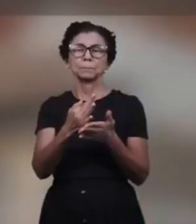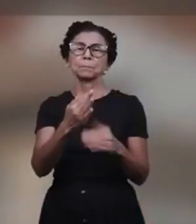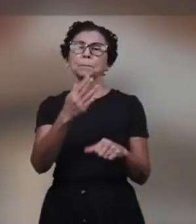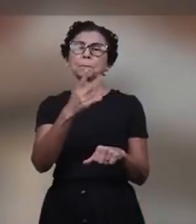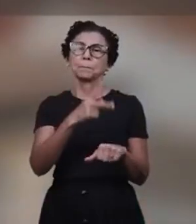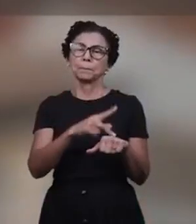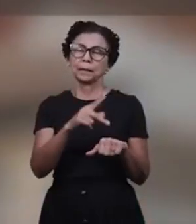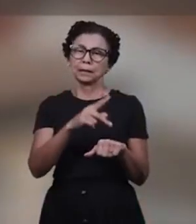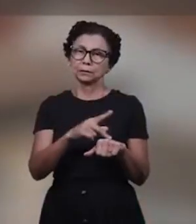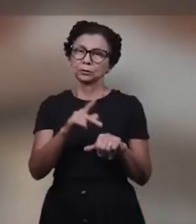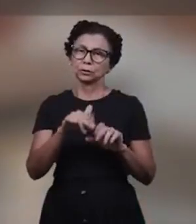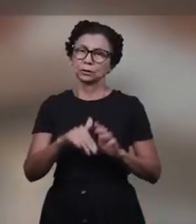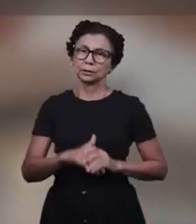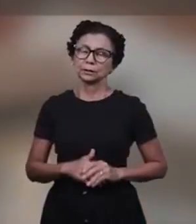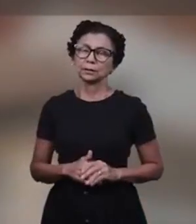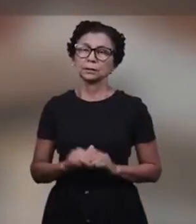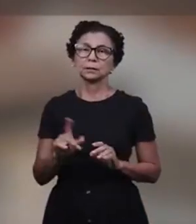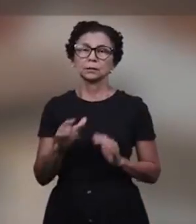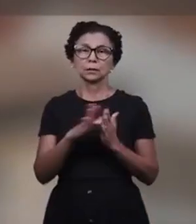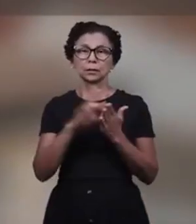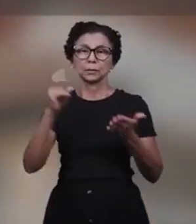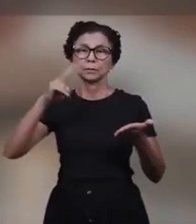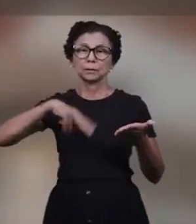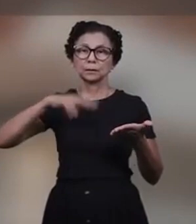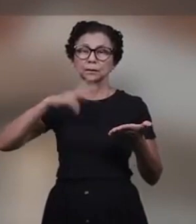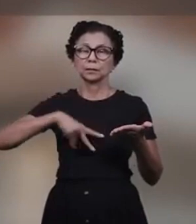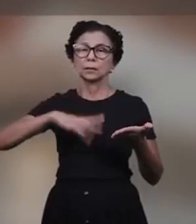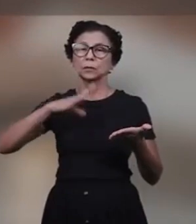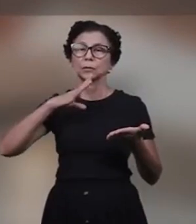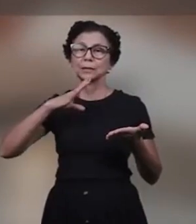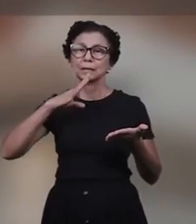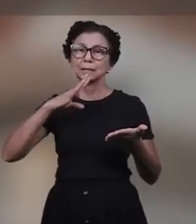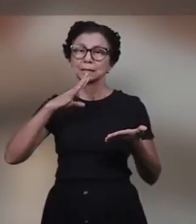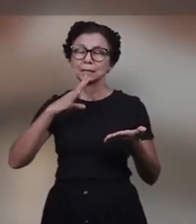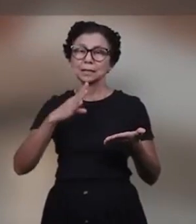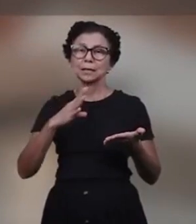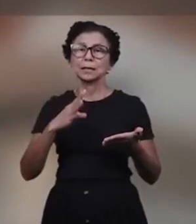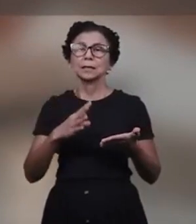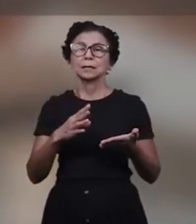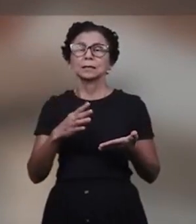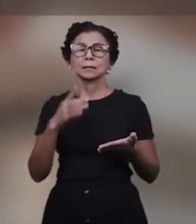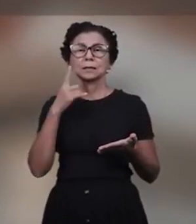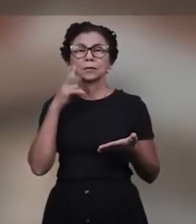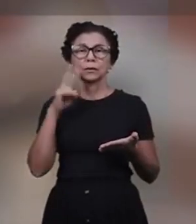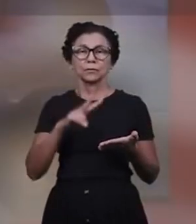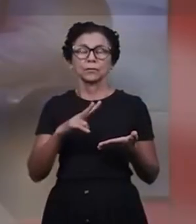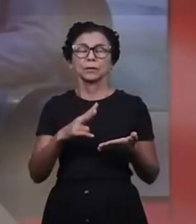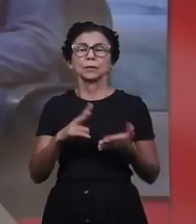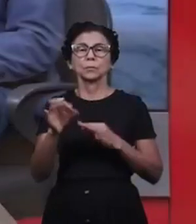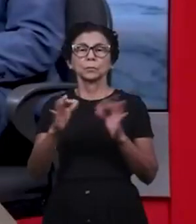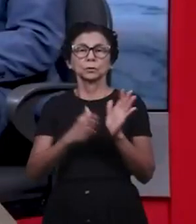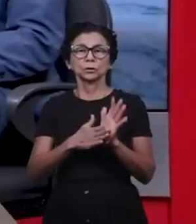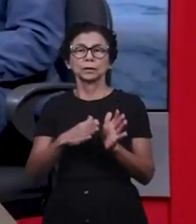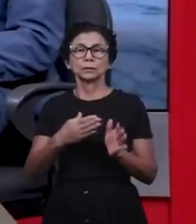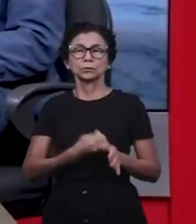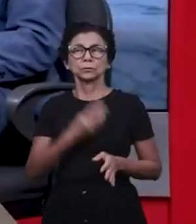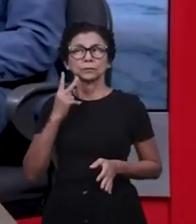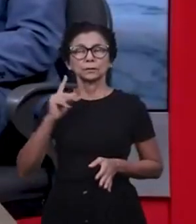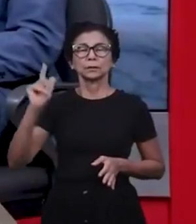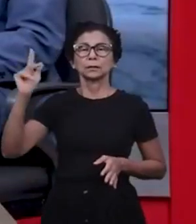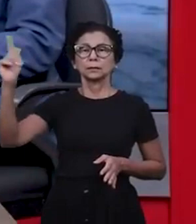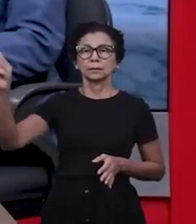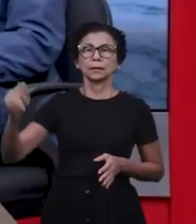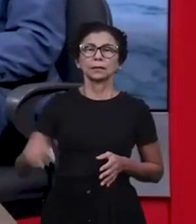que cuidaste dela a vida eterna, são elas que de mim testificam, né? João 5, 39, Jesus falou sobre isso. E também,